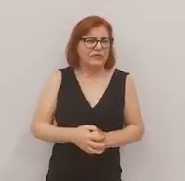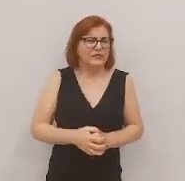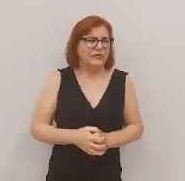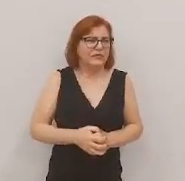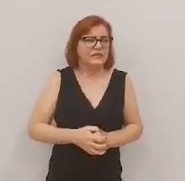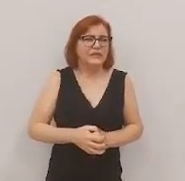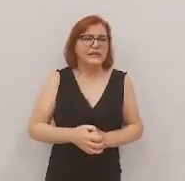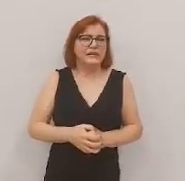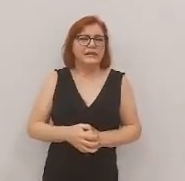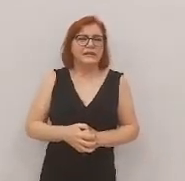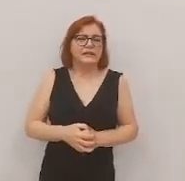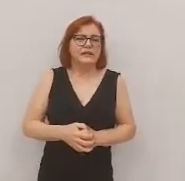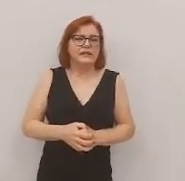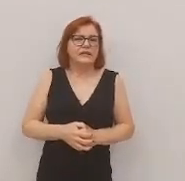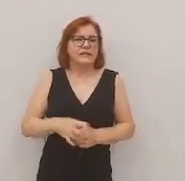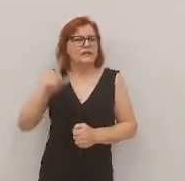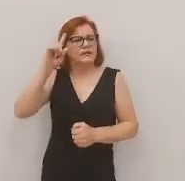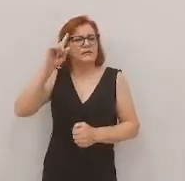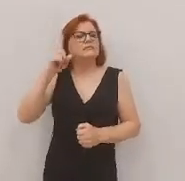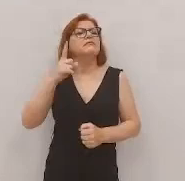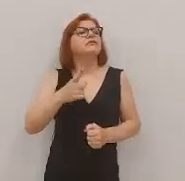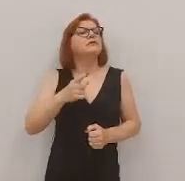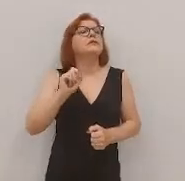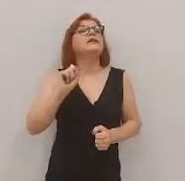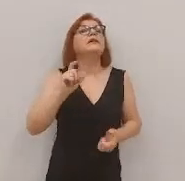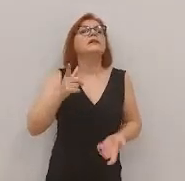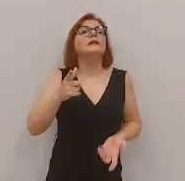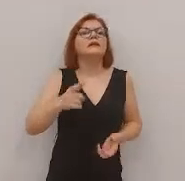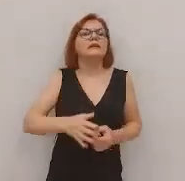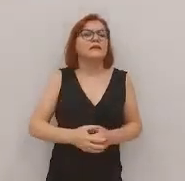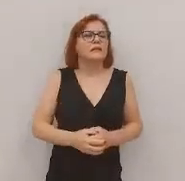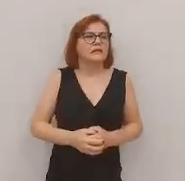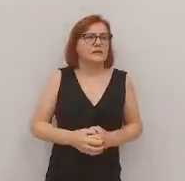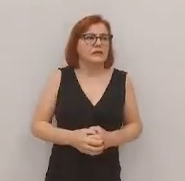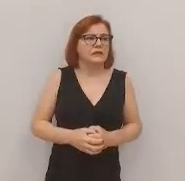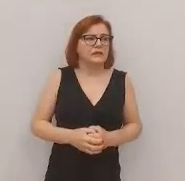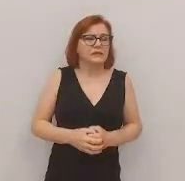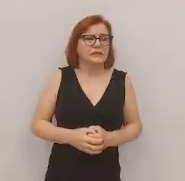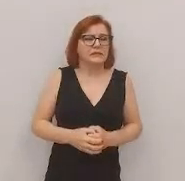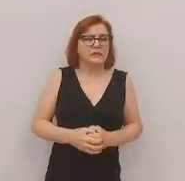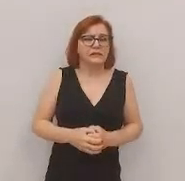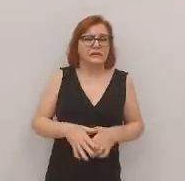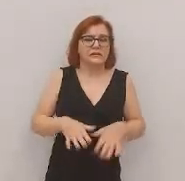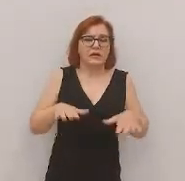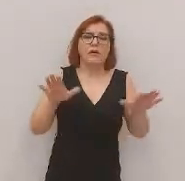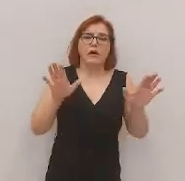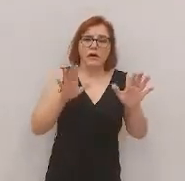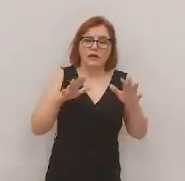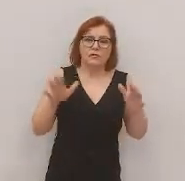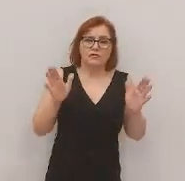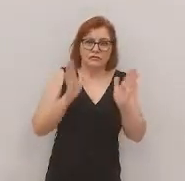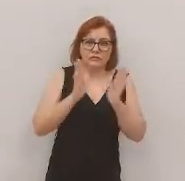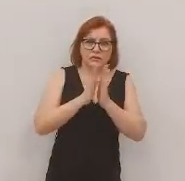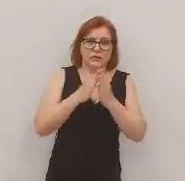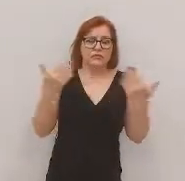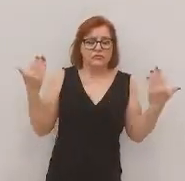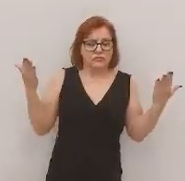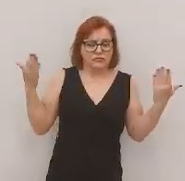Porque quem que liderava João eram 2 querubins, né, que estavam